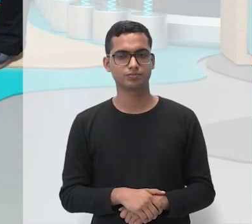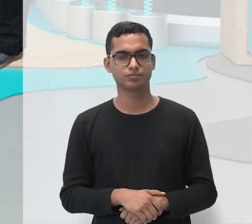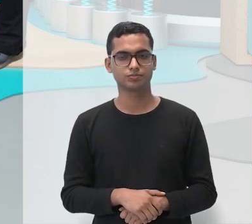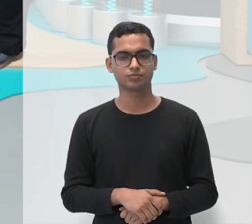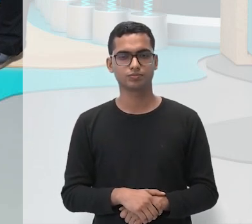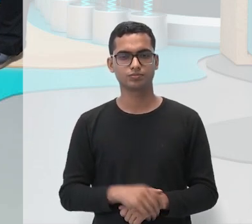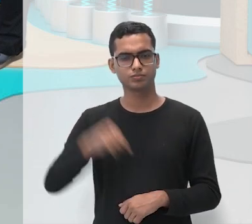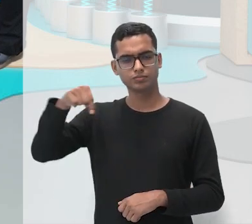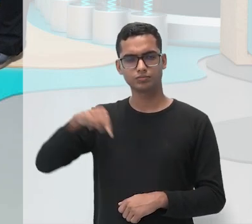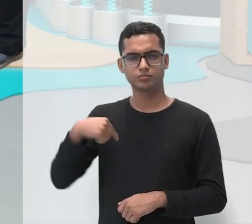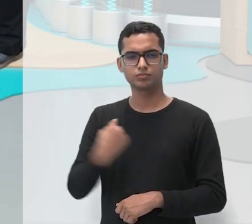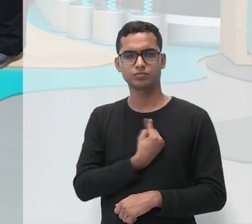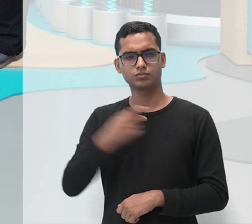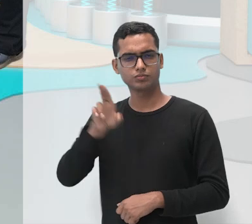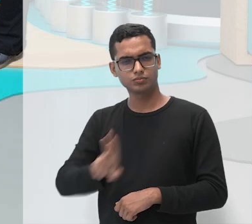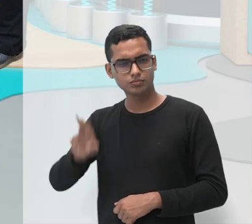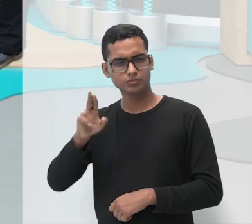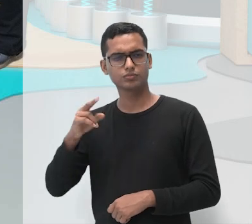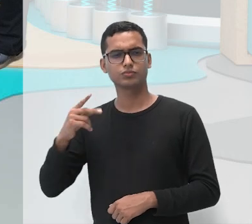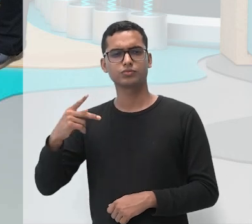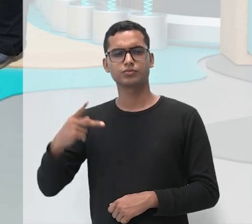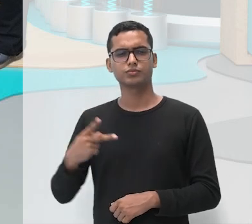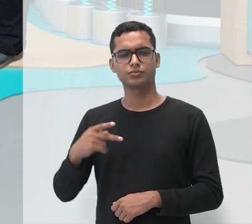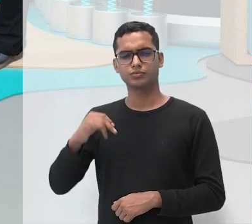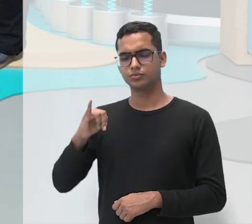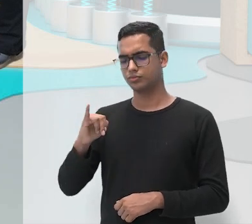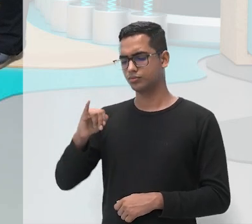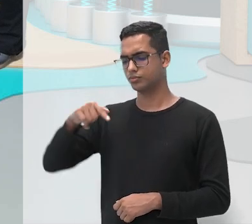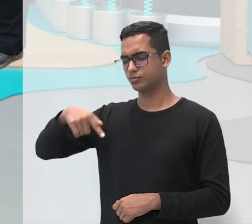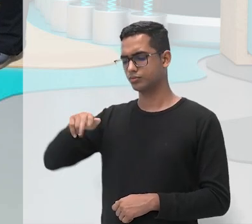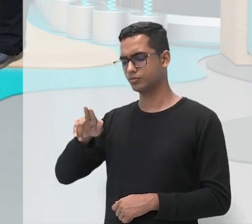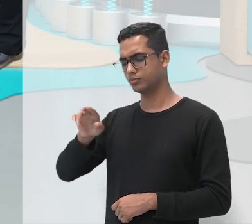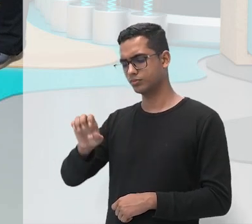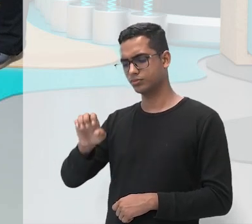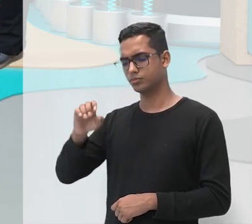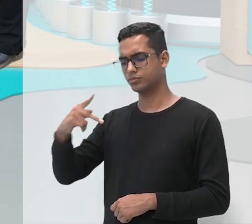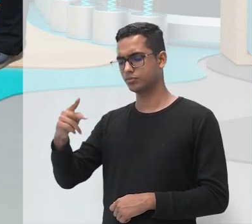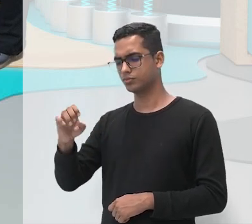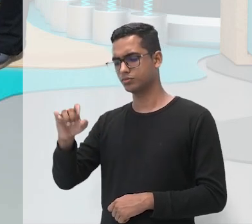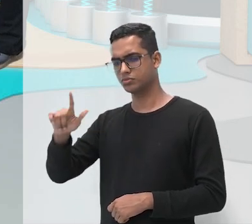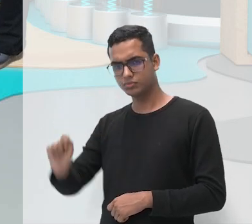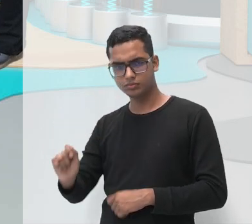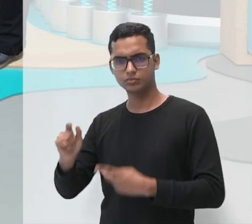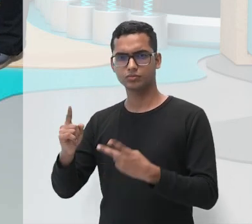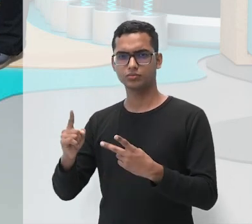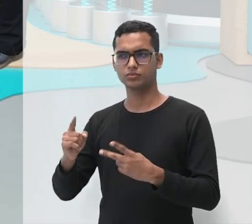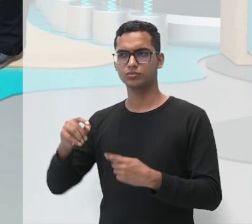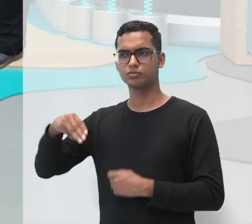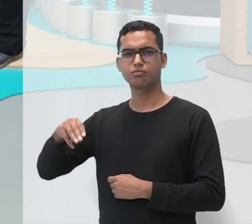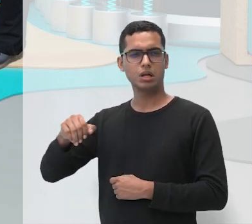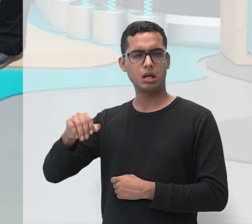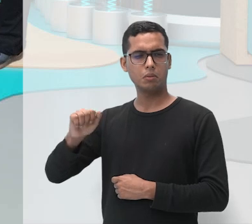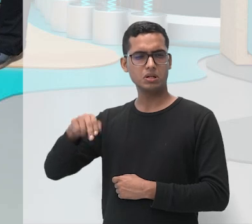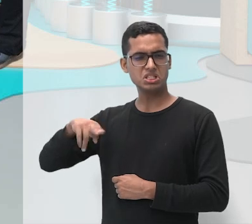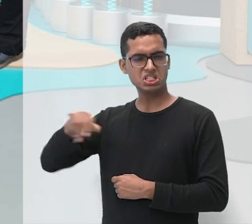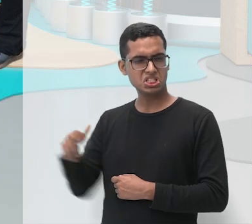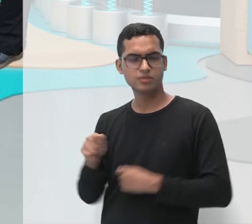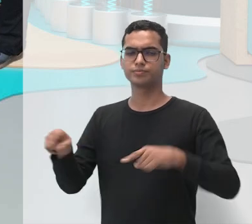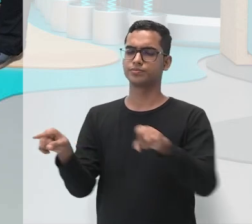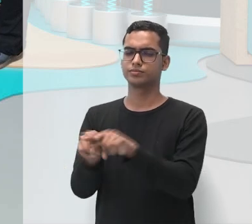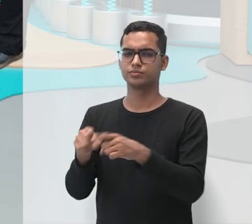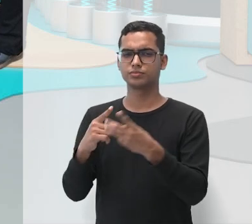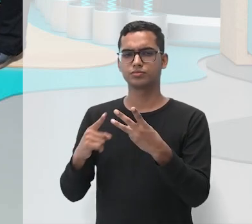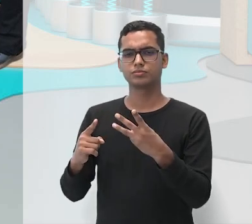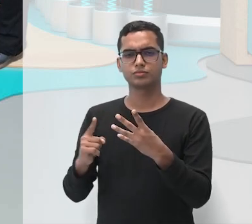de pega-pega, de pique-pega, de manja. É manja, pra gente é manja, tá?